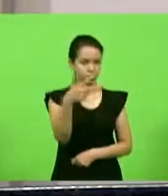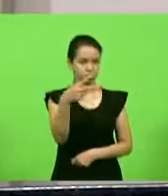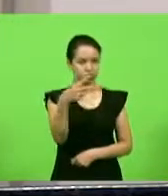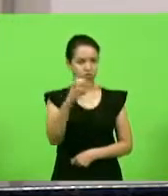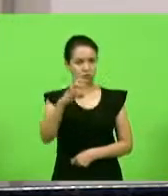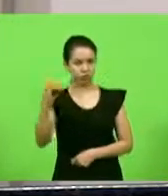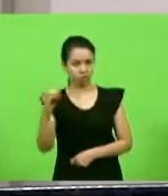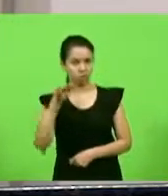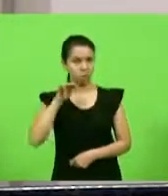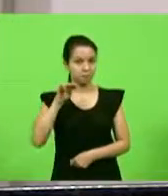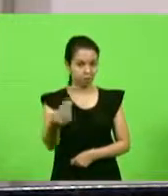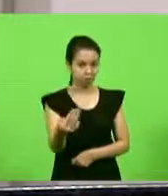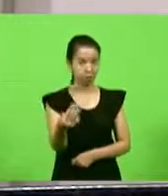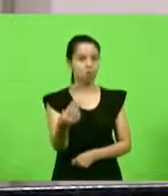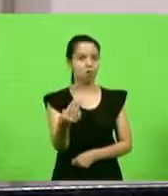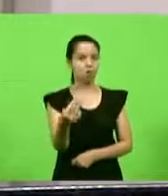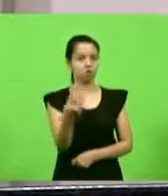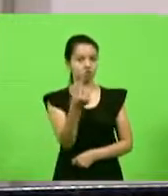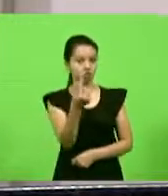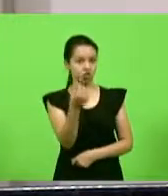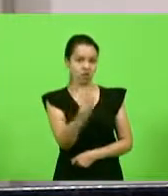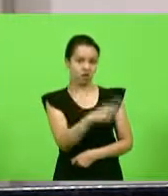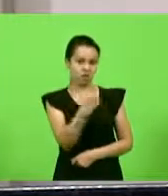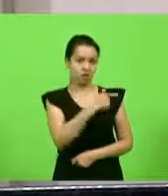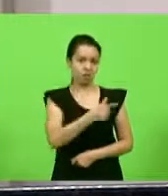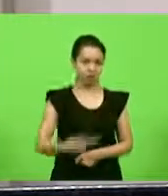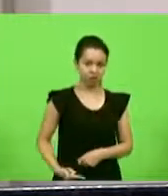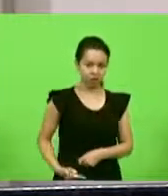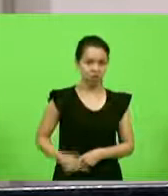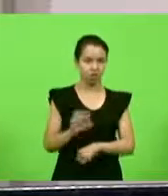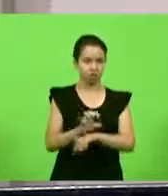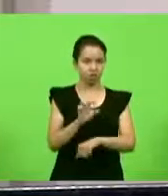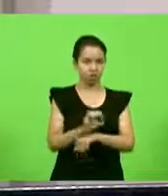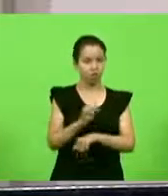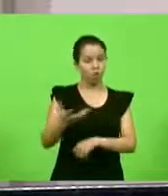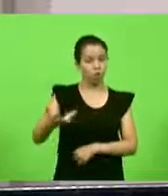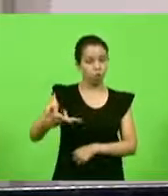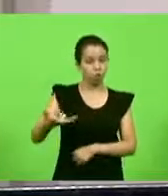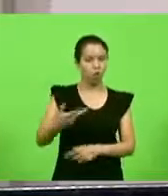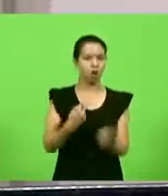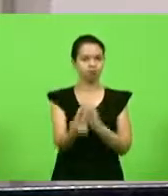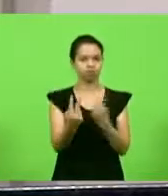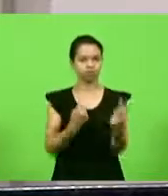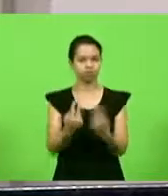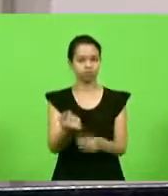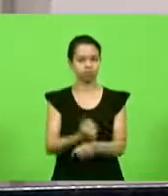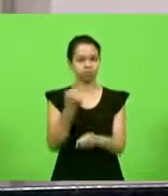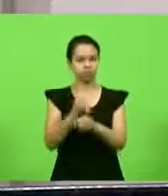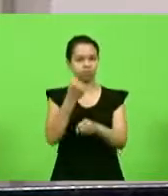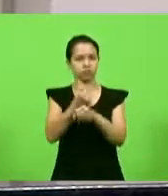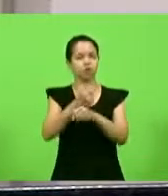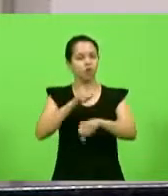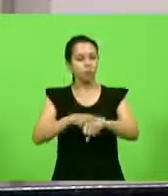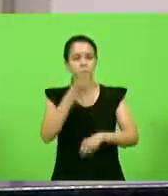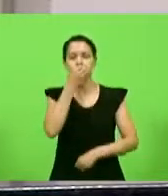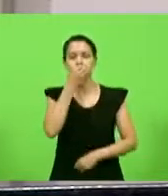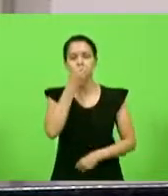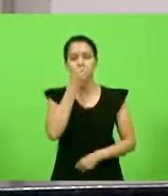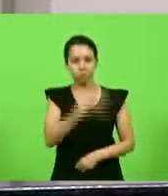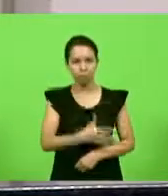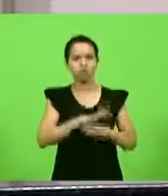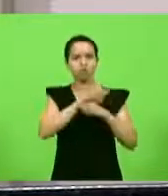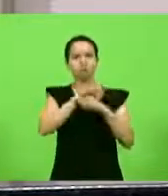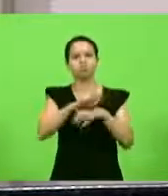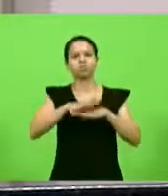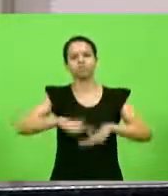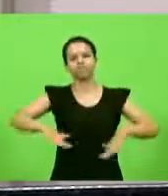do governo do Estado, acelerando a duplicação, vem em boa hora e, com certeza, é um benefício para toda Santa